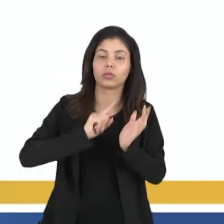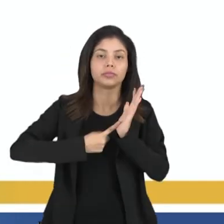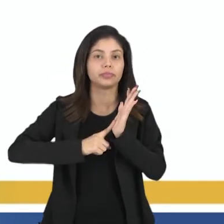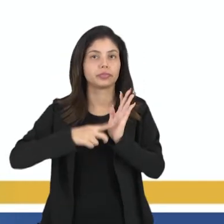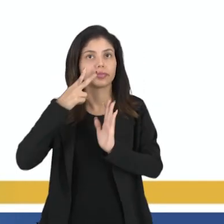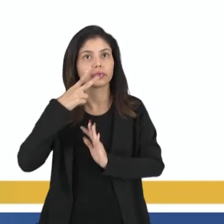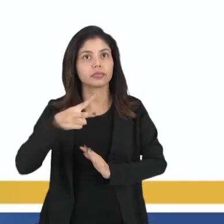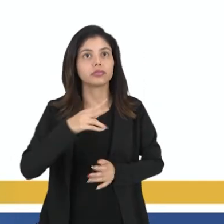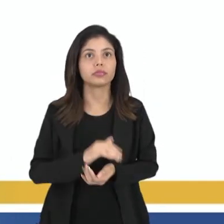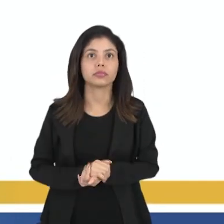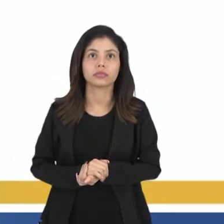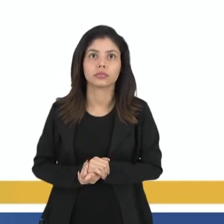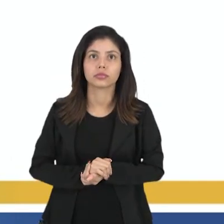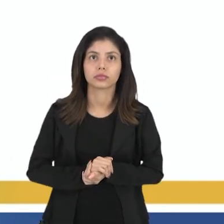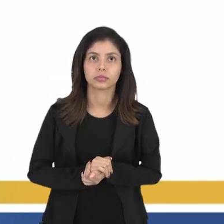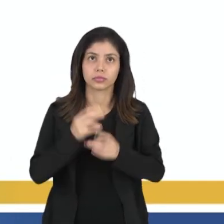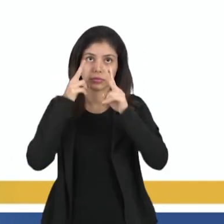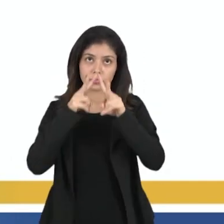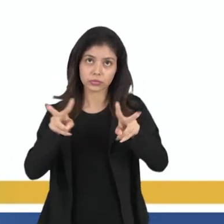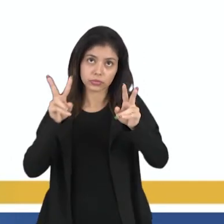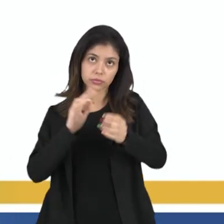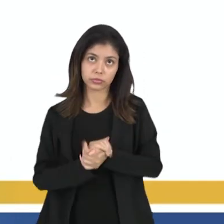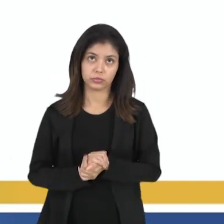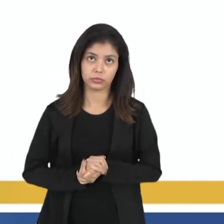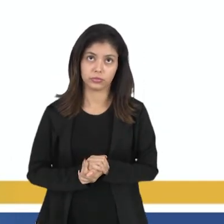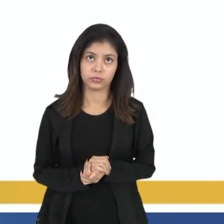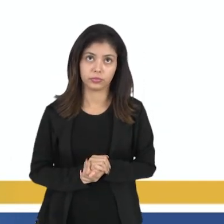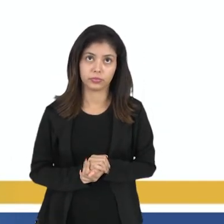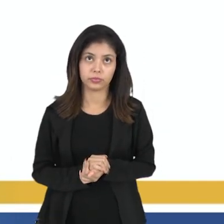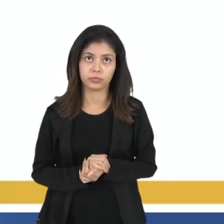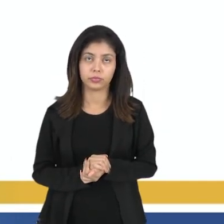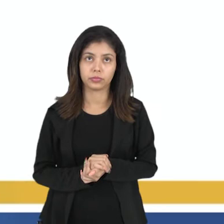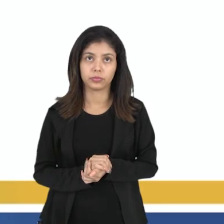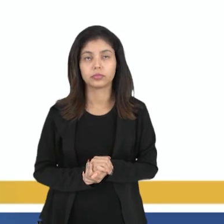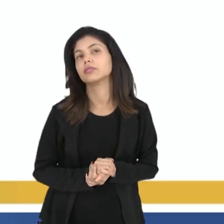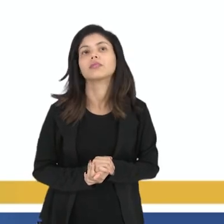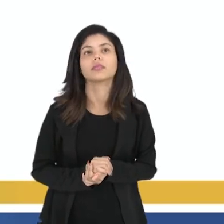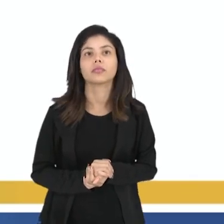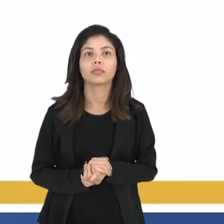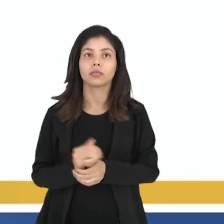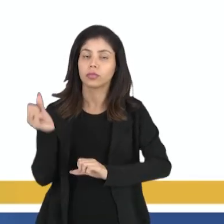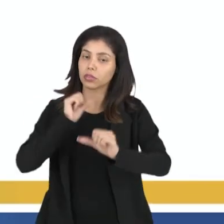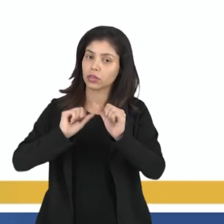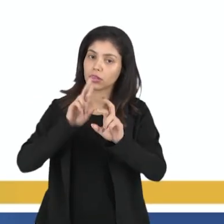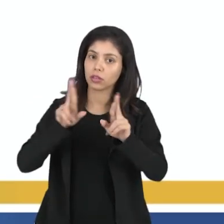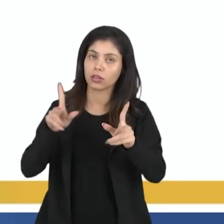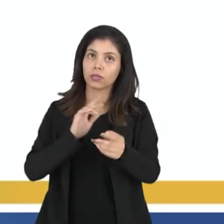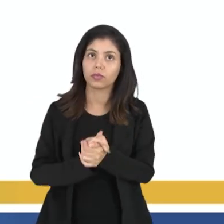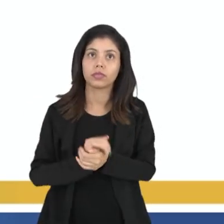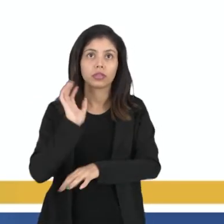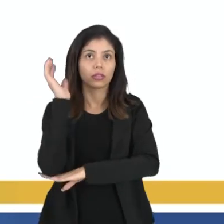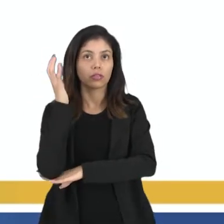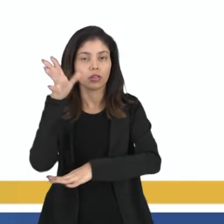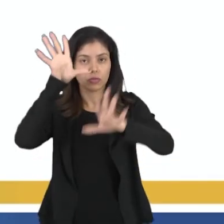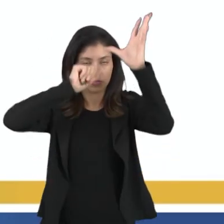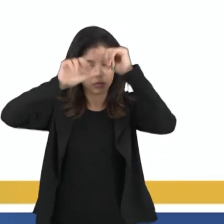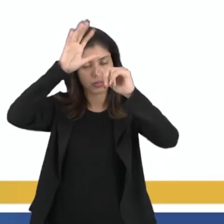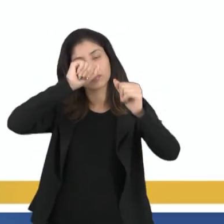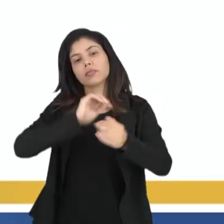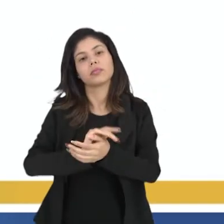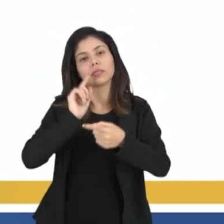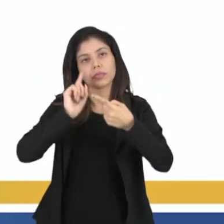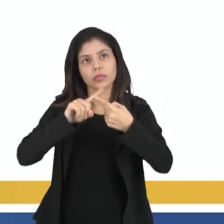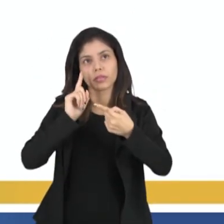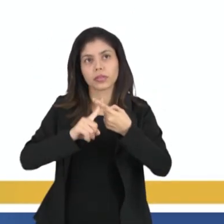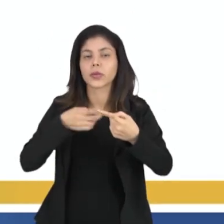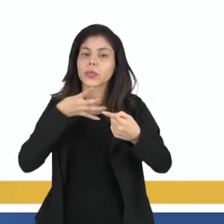de vista, tá bom? Vamos lá visualizar? Então, assume dois pontos de vista opostos acerca da natureza do conhecimento.